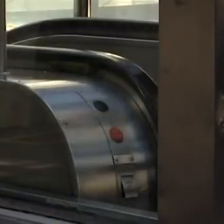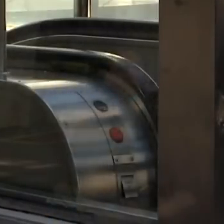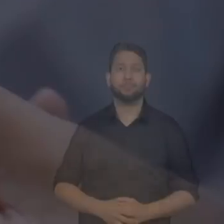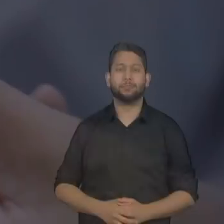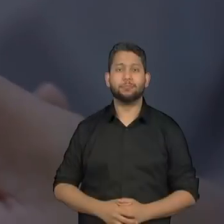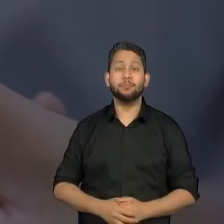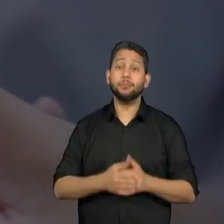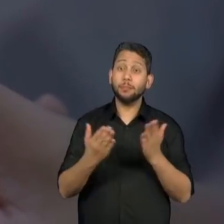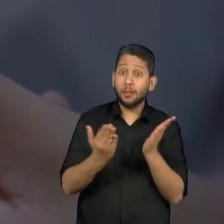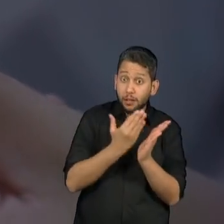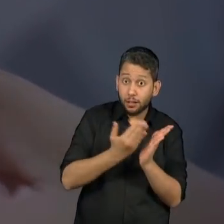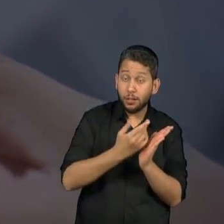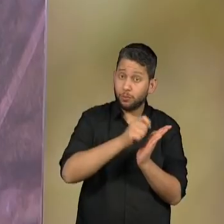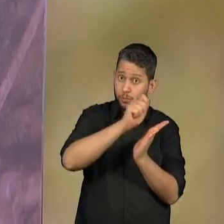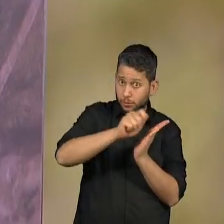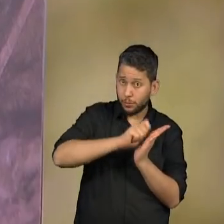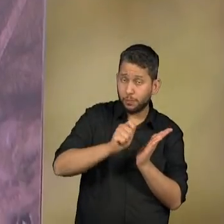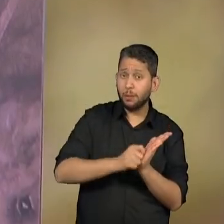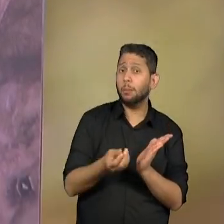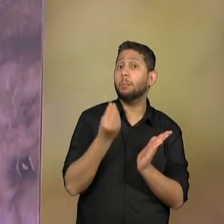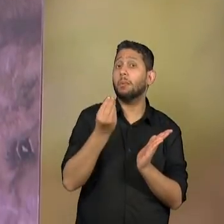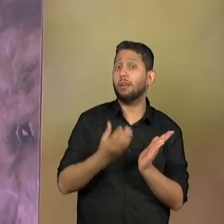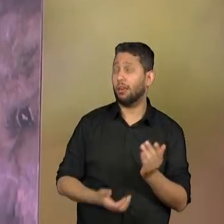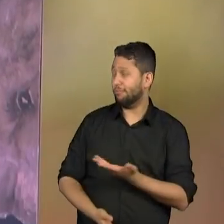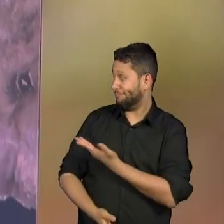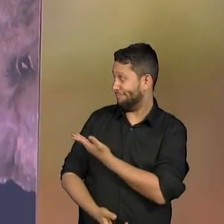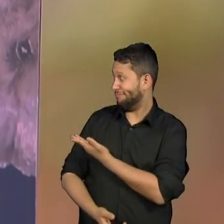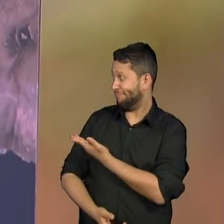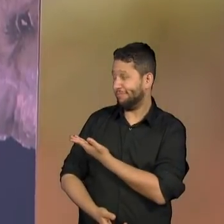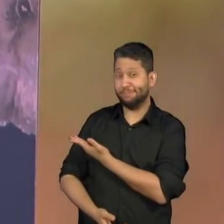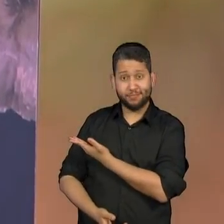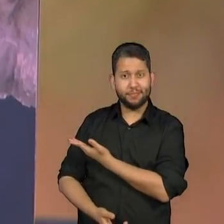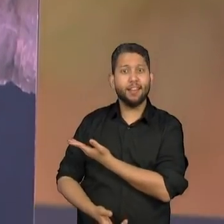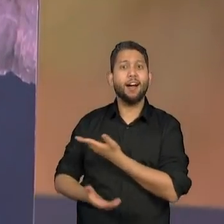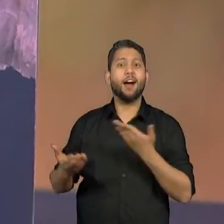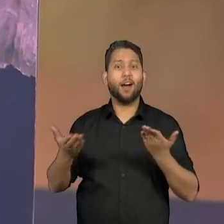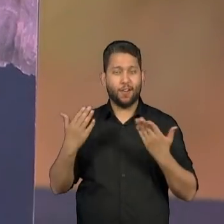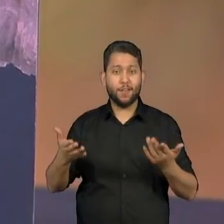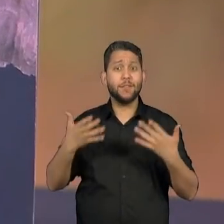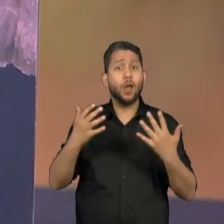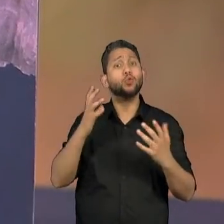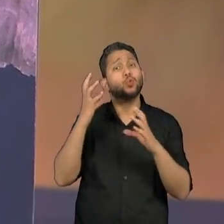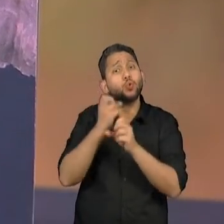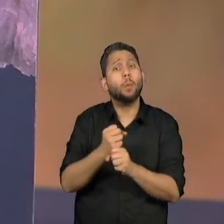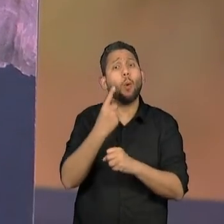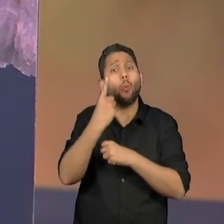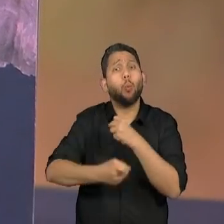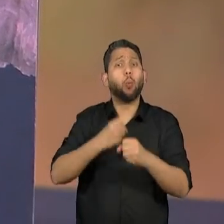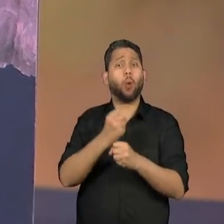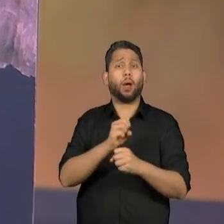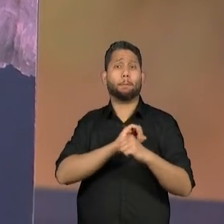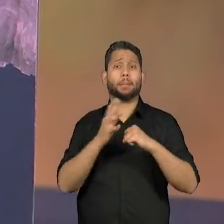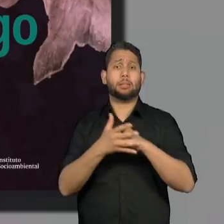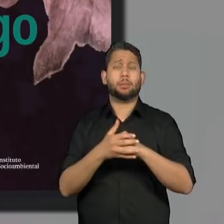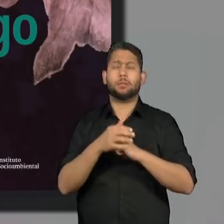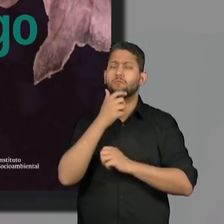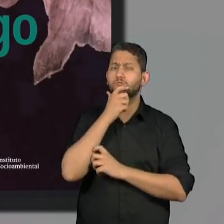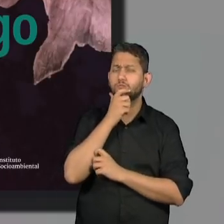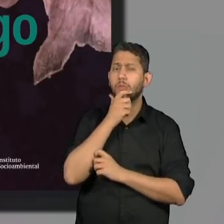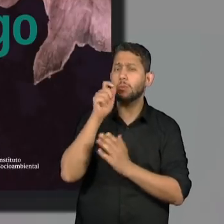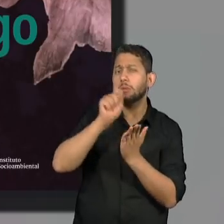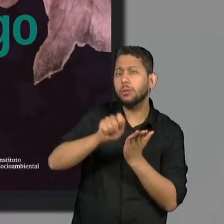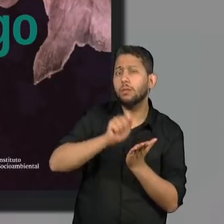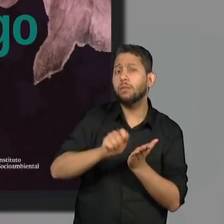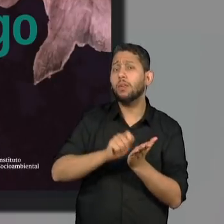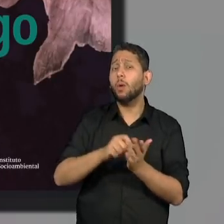Esse livro ele foi escrito nesse último verão, né? A gente já tinha quase um ano de pandemia. Então, ele também foi escrito no